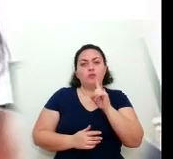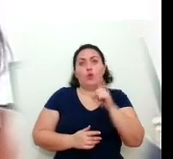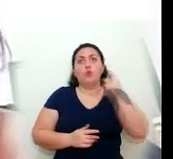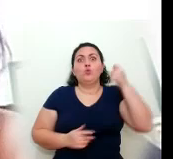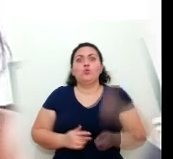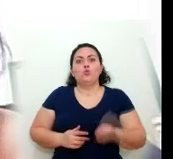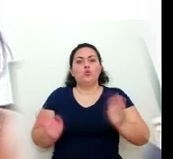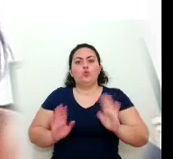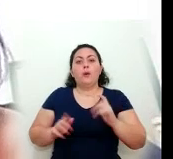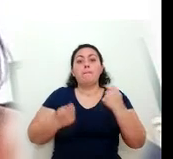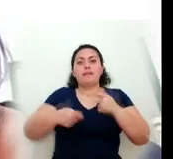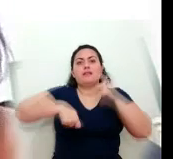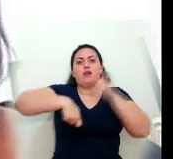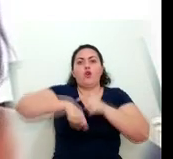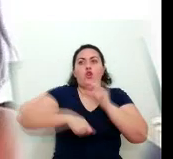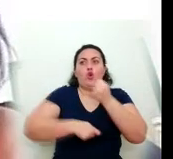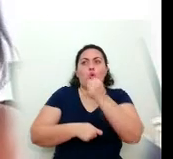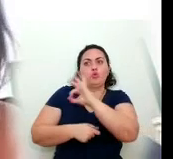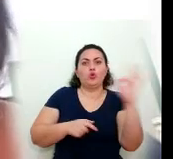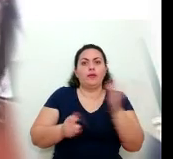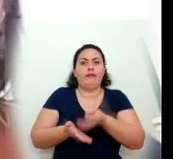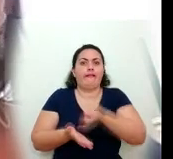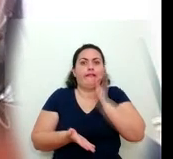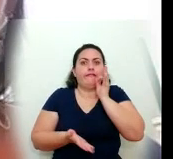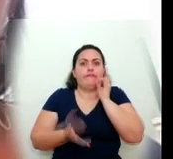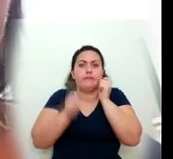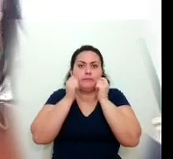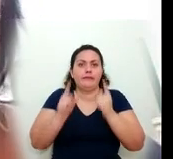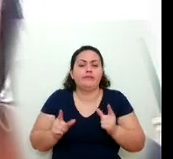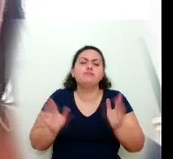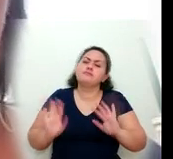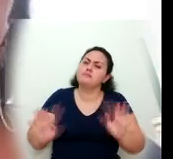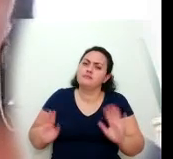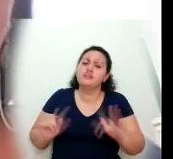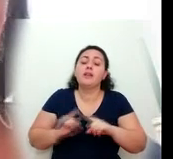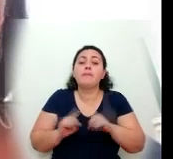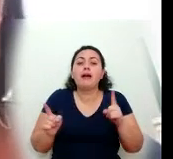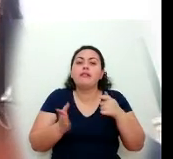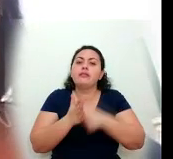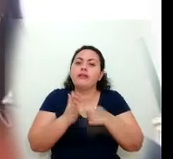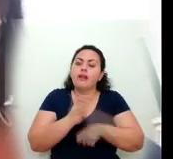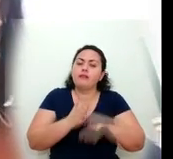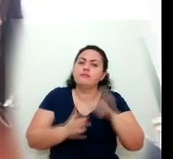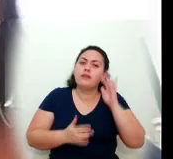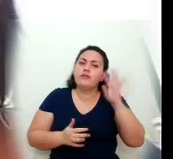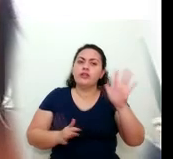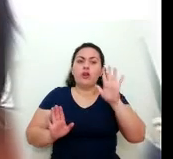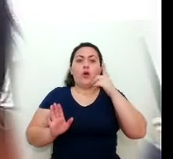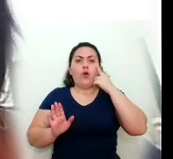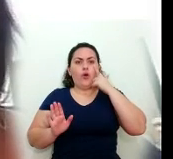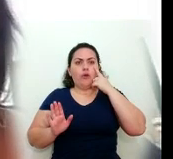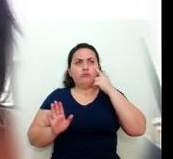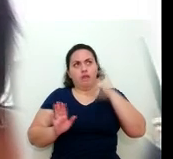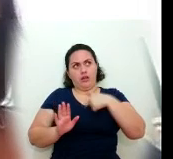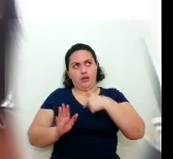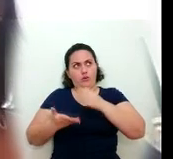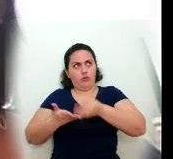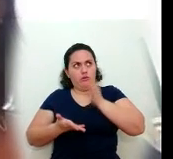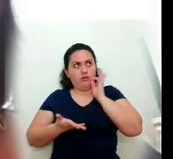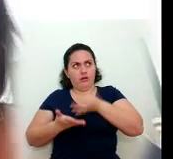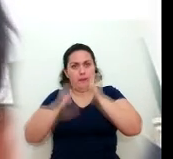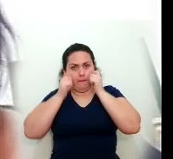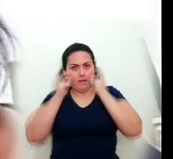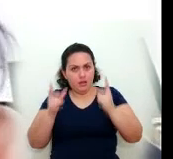rotina alimentar. Ela não é dura, né? Tem que tomar café às 8 da manhã, né? Não é bem assim. Mas é poder refletir um pouquinho nisso. Bom,